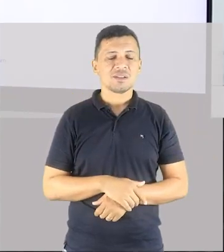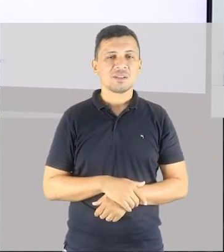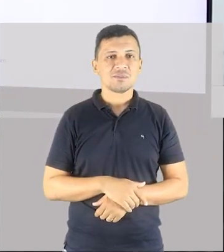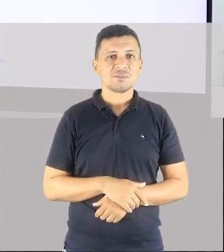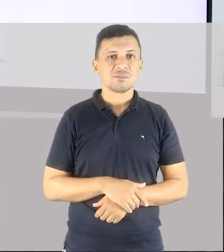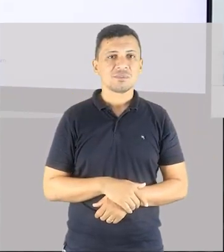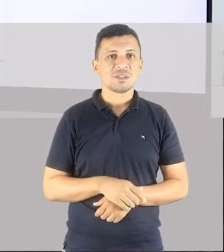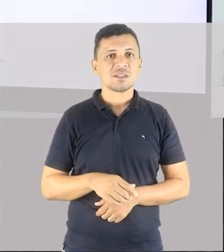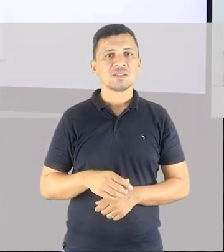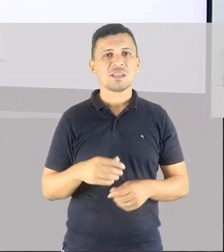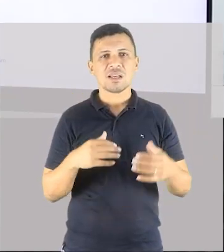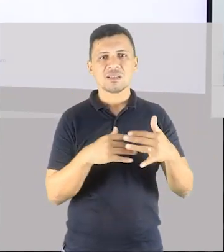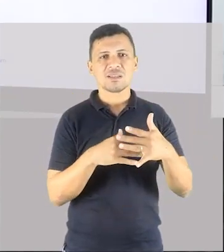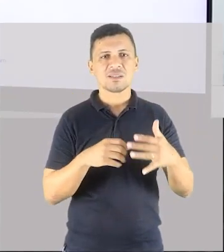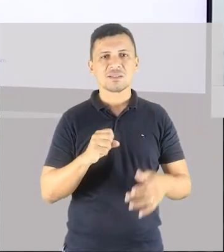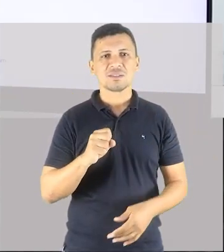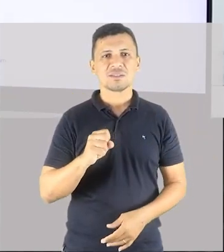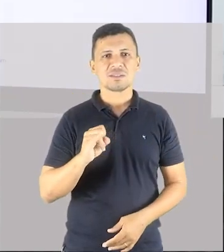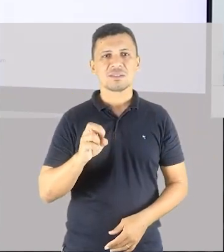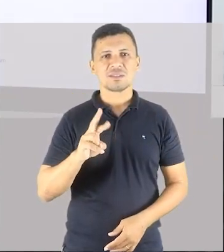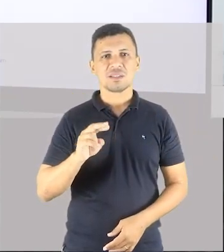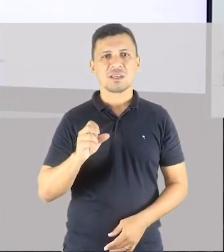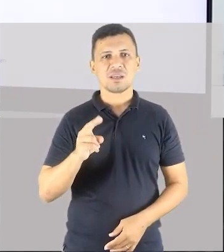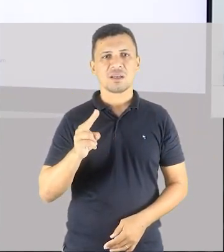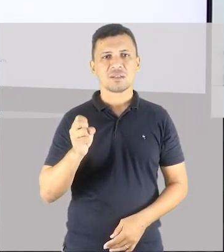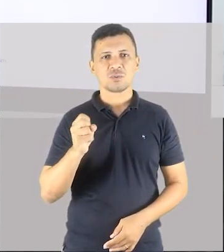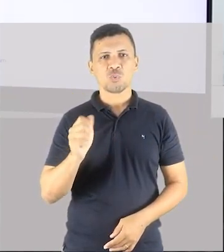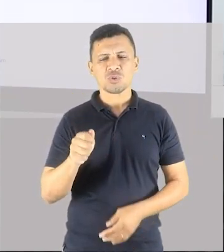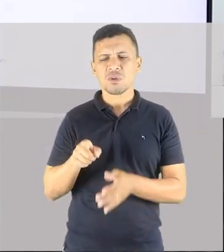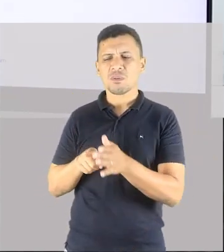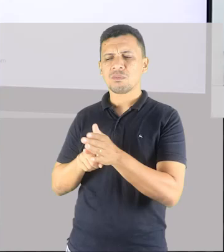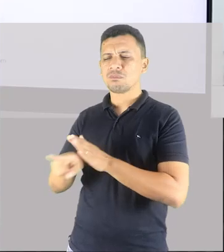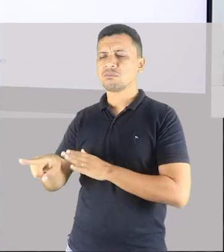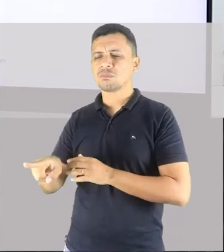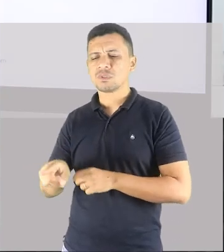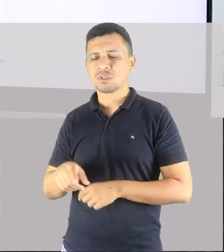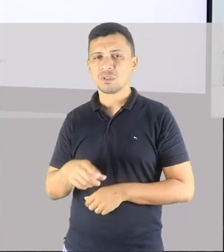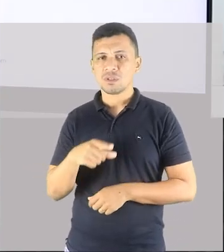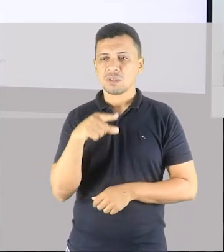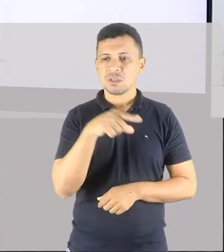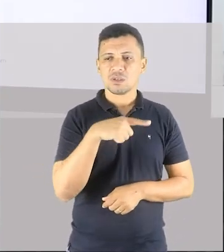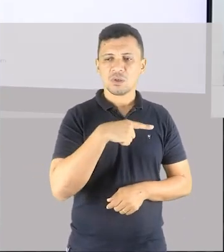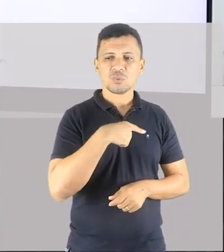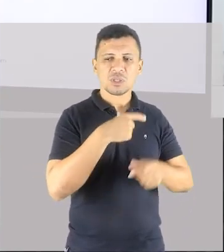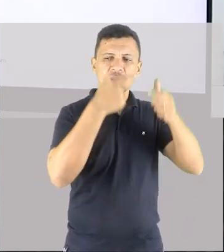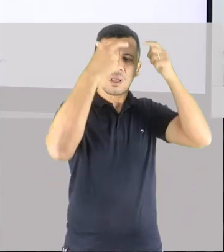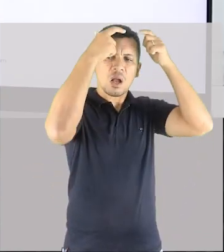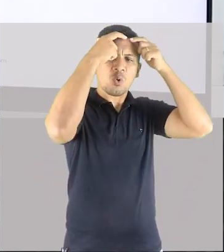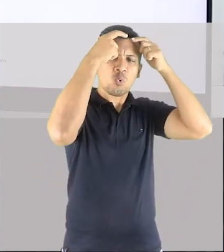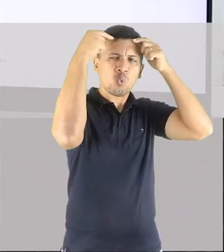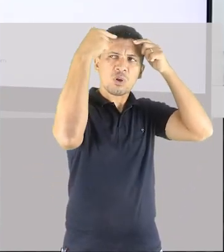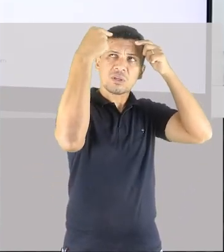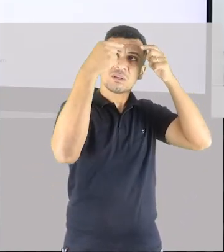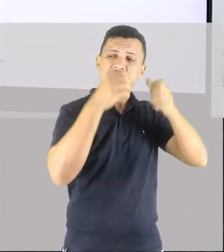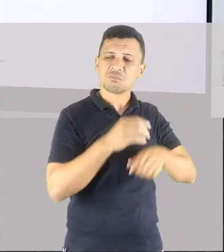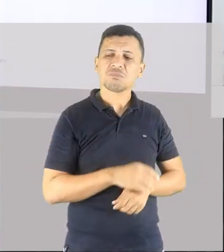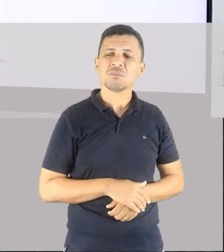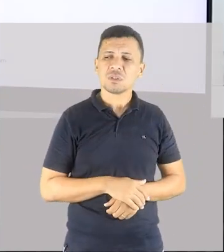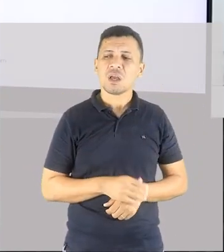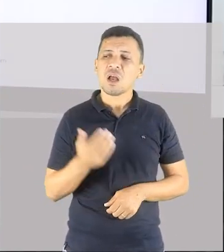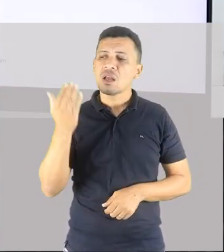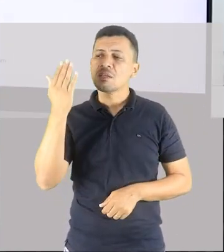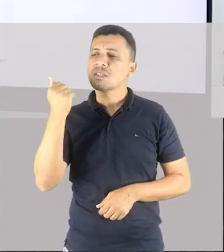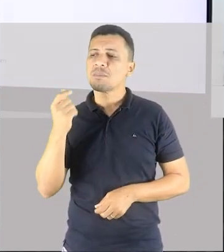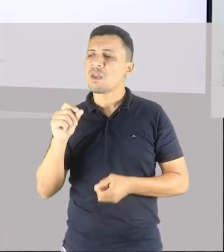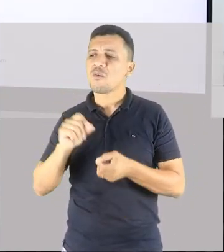rei de Siracusa, ele fez um questionamento para Arquimedes, disse, olha, Arquimedes, eu tenho essa coroa aqui, Eu quero saber se essa coroa